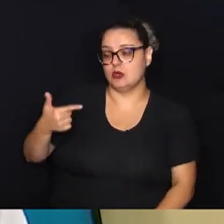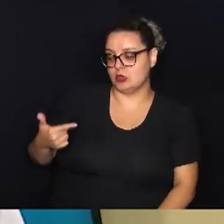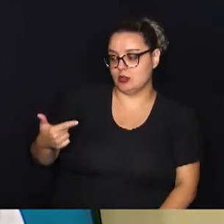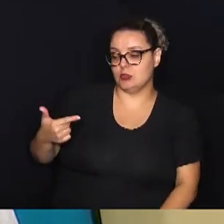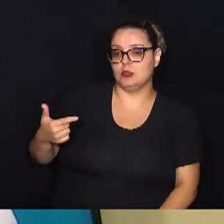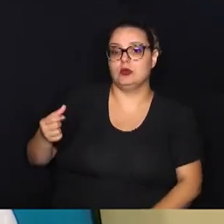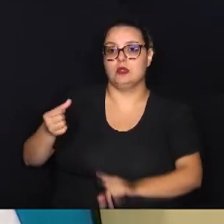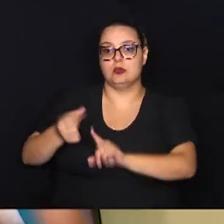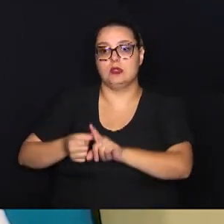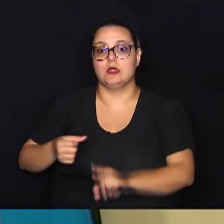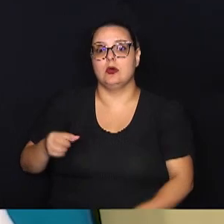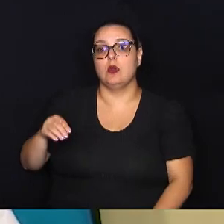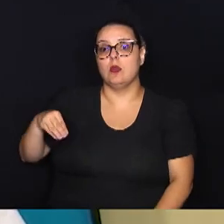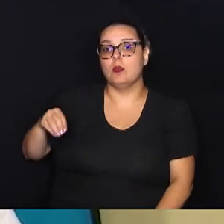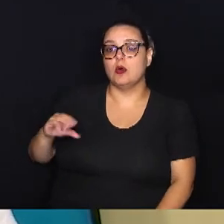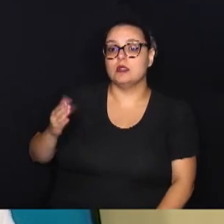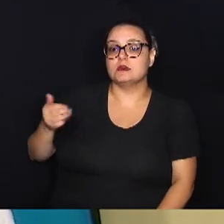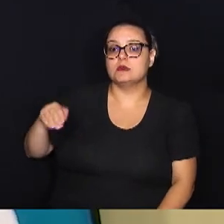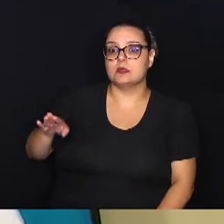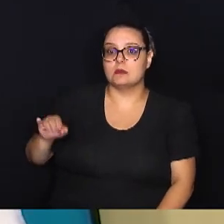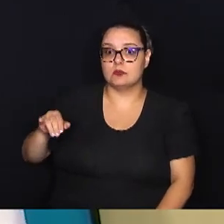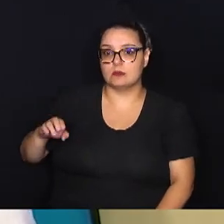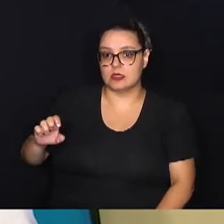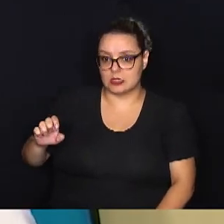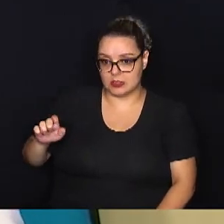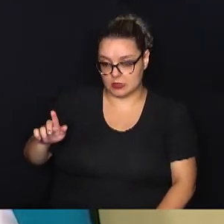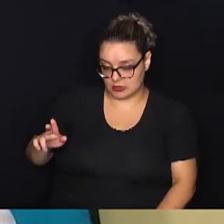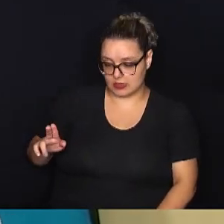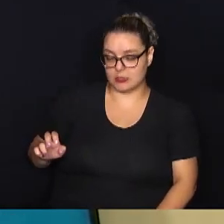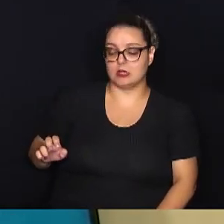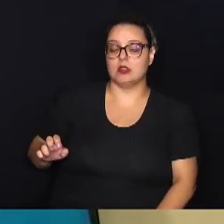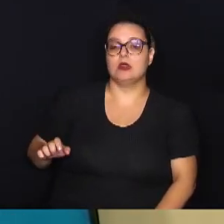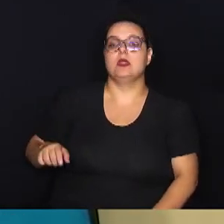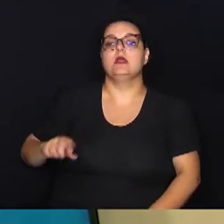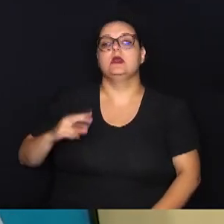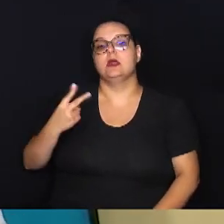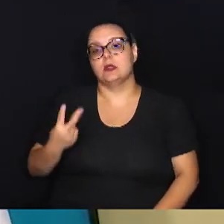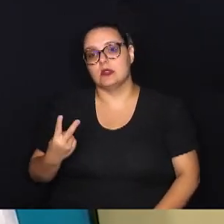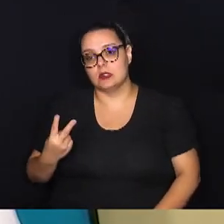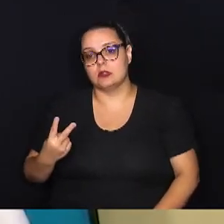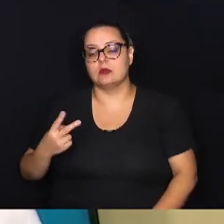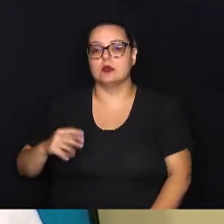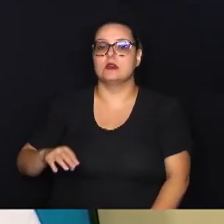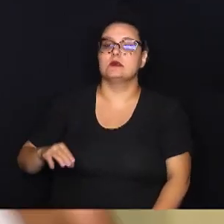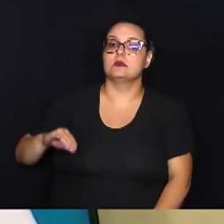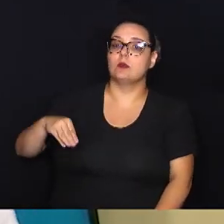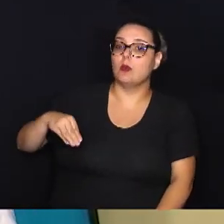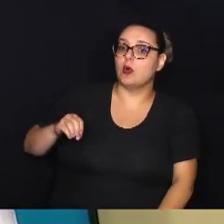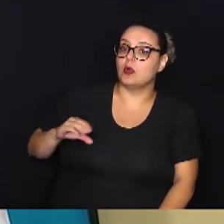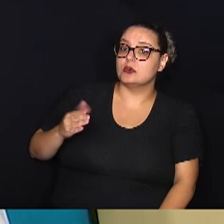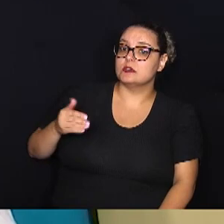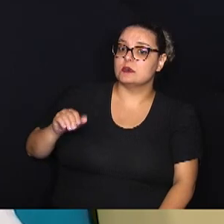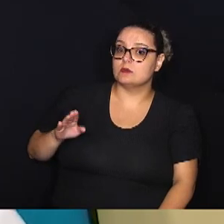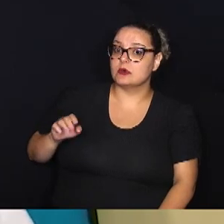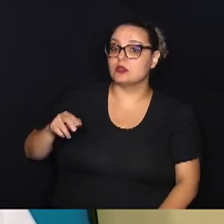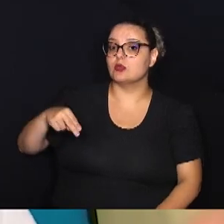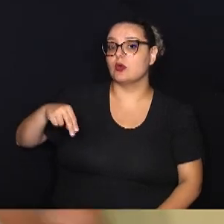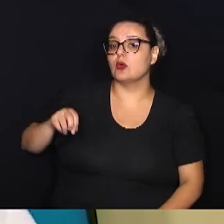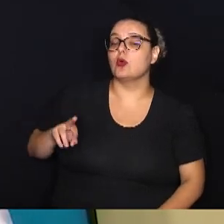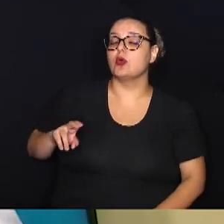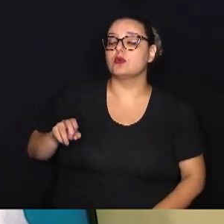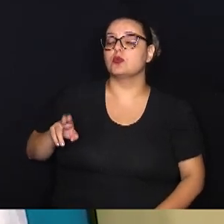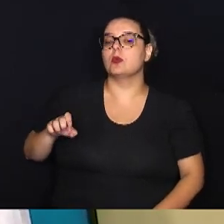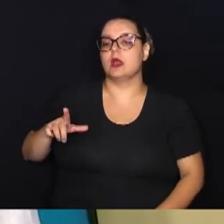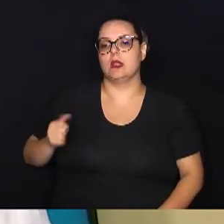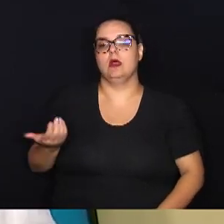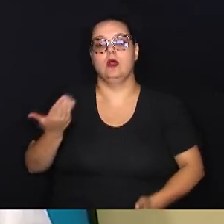em Noruega, e retornam, e quando eles retornam, prevê-se pelo projeto que eles dêem uma contrapartida, ou seja, demonstrarem, compartilharem com